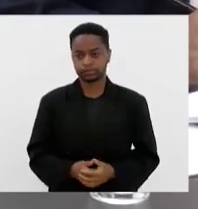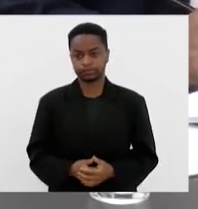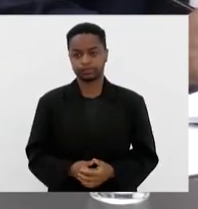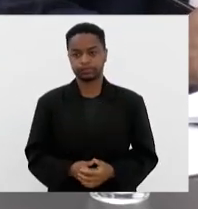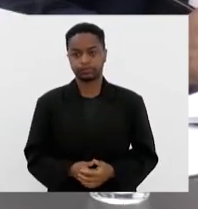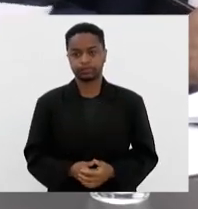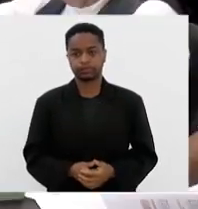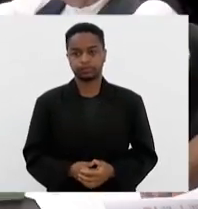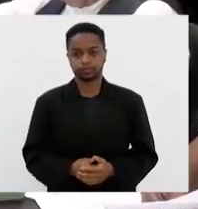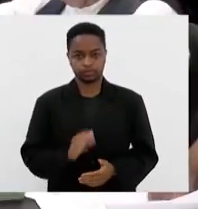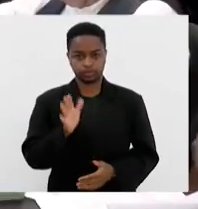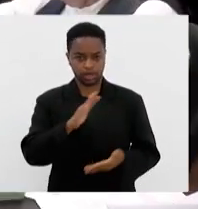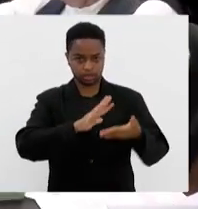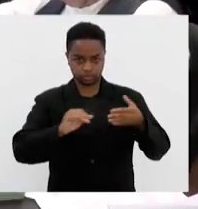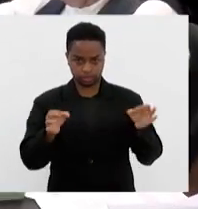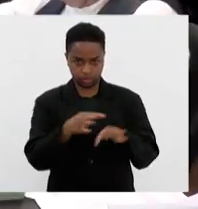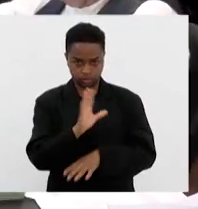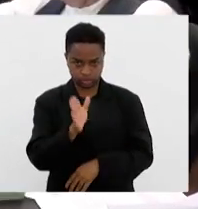retirado?